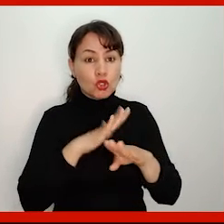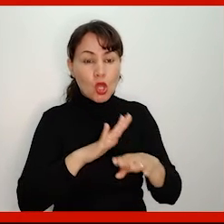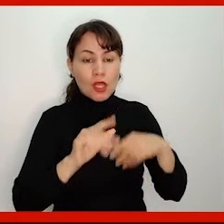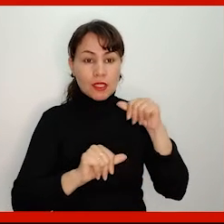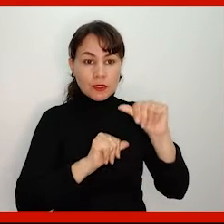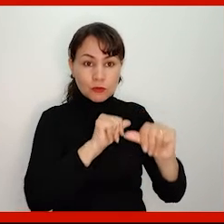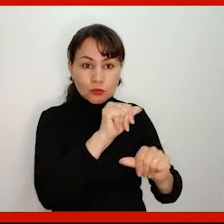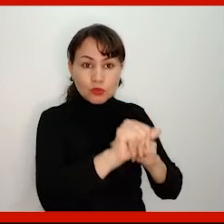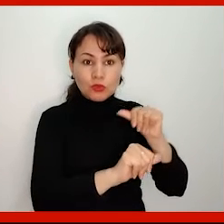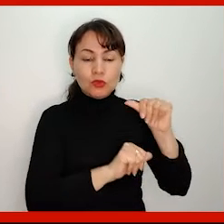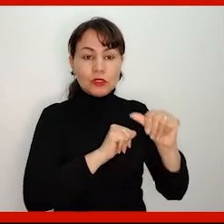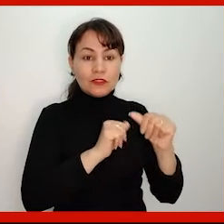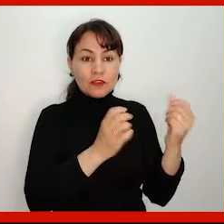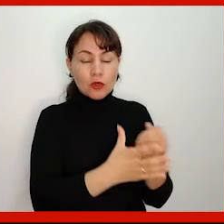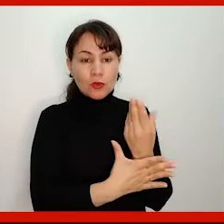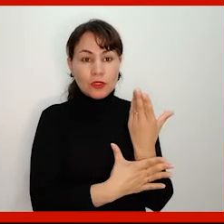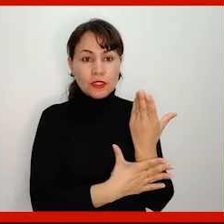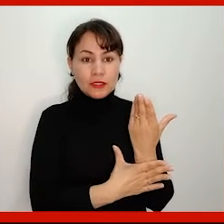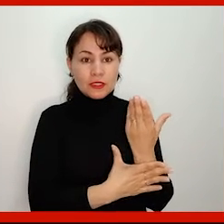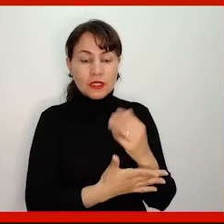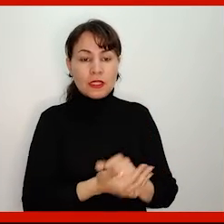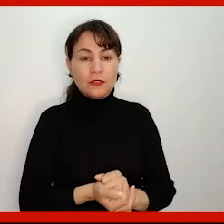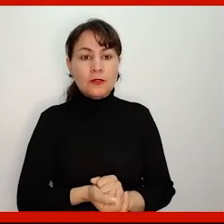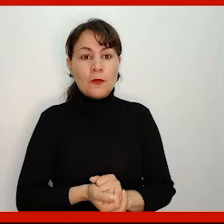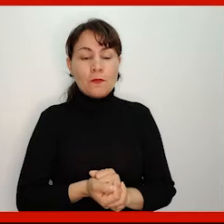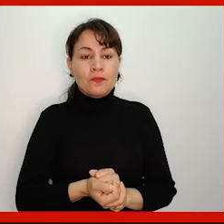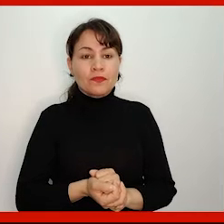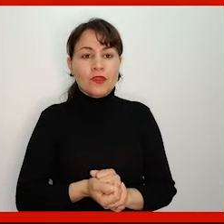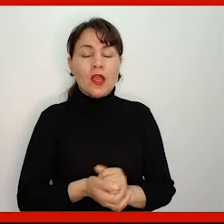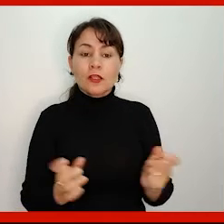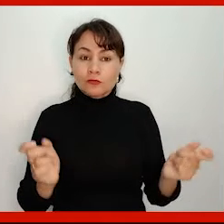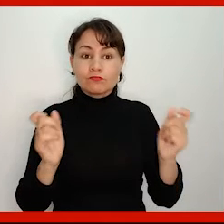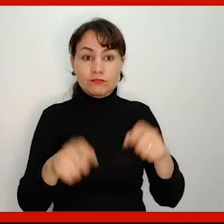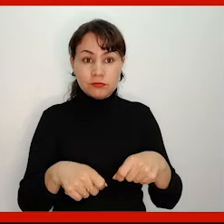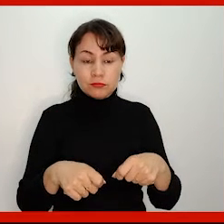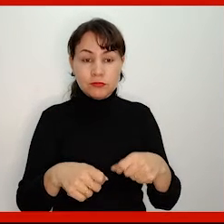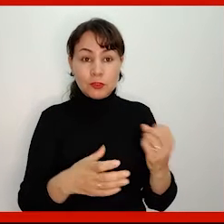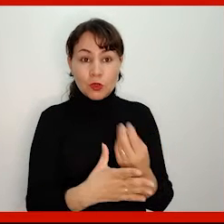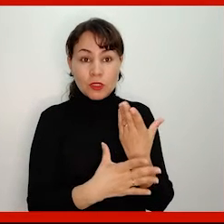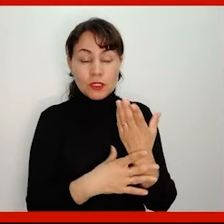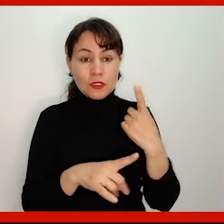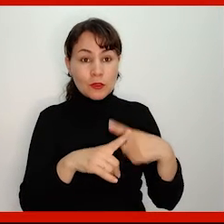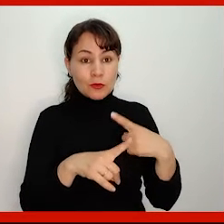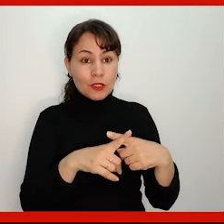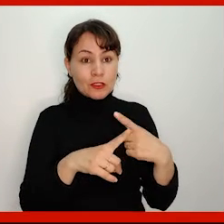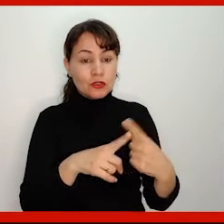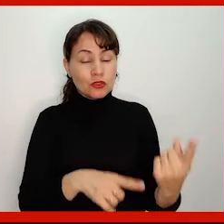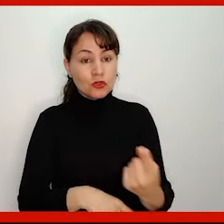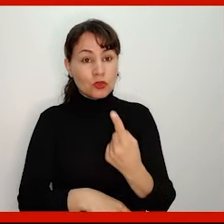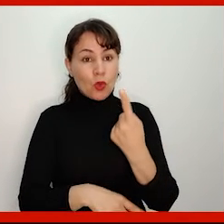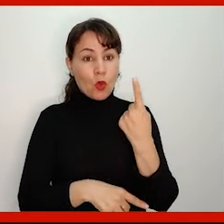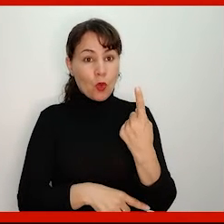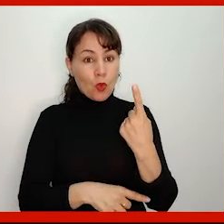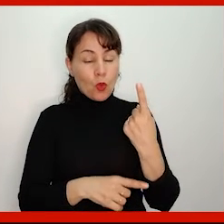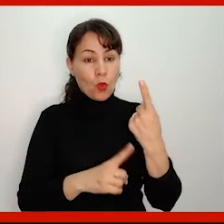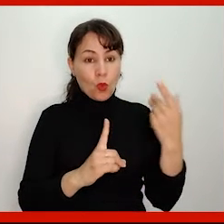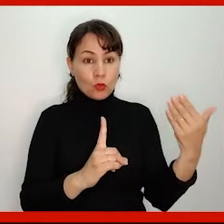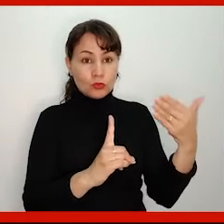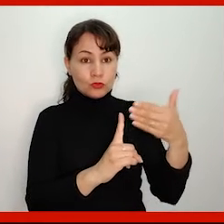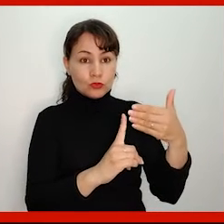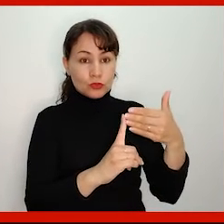vida, todas essas mudanças que vão acontecendo, elas são possíveis de acontecer por causa de